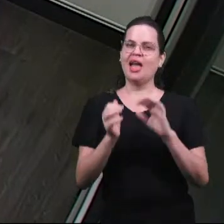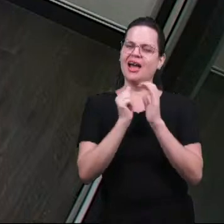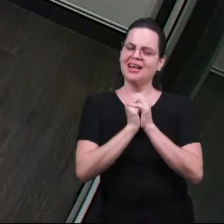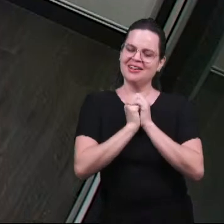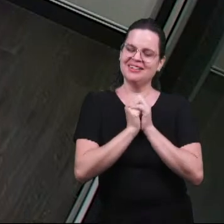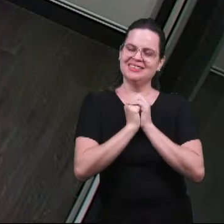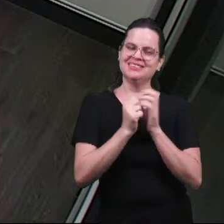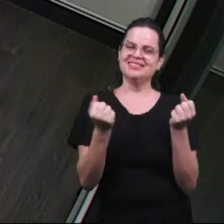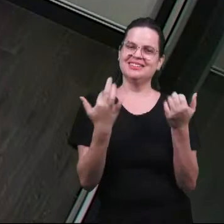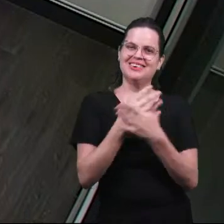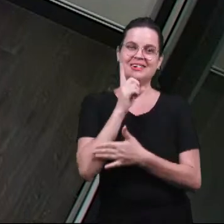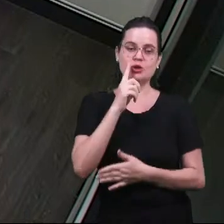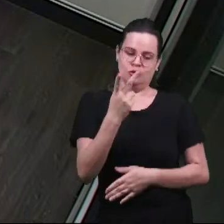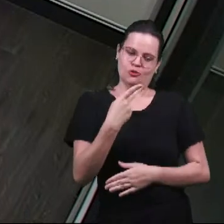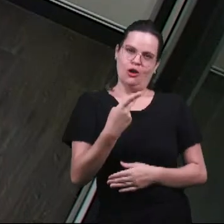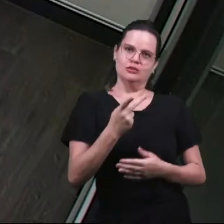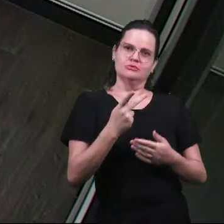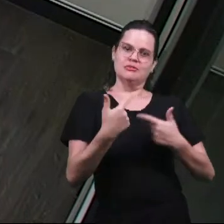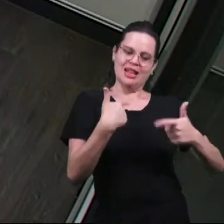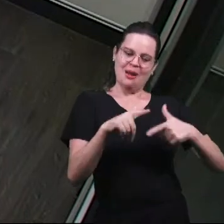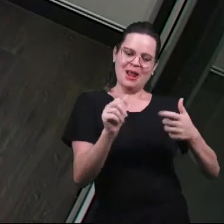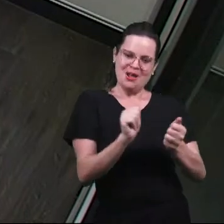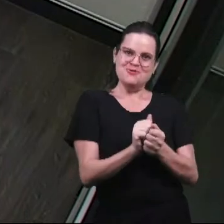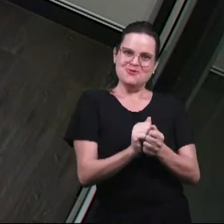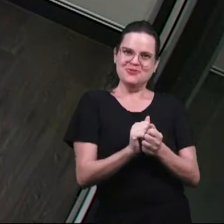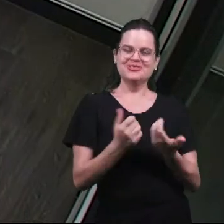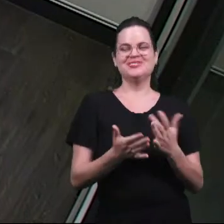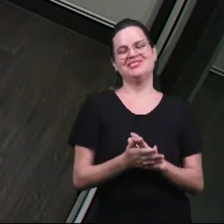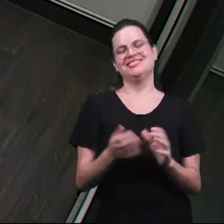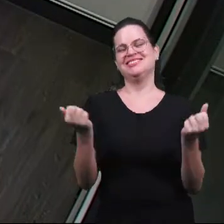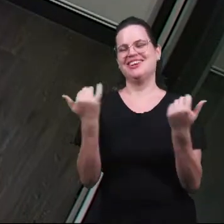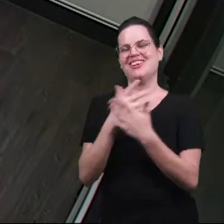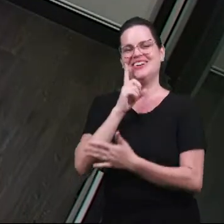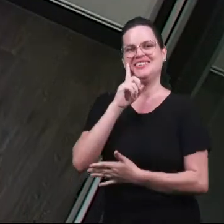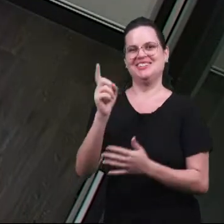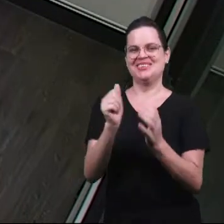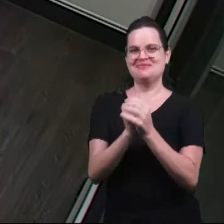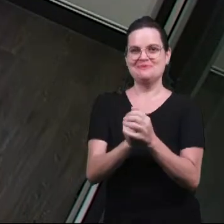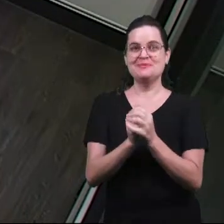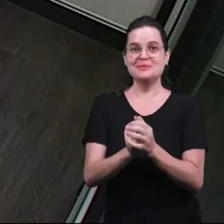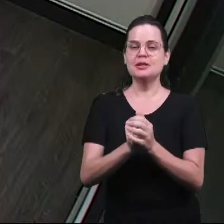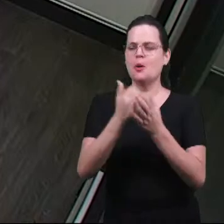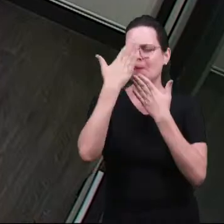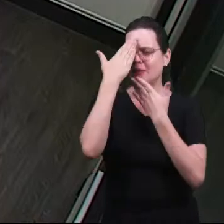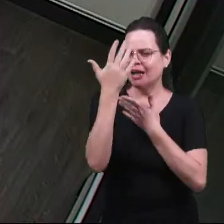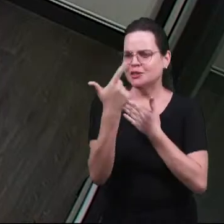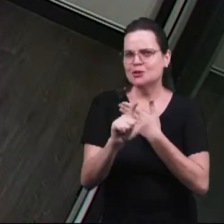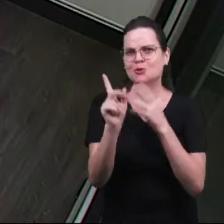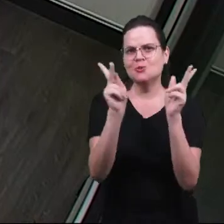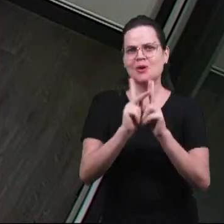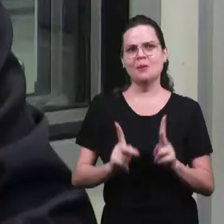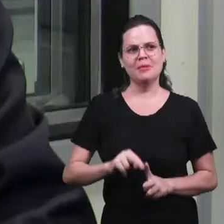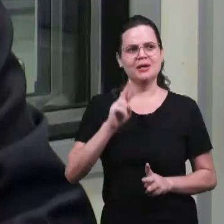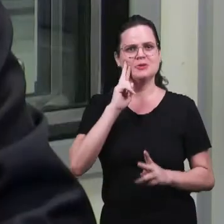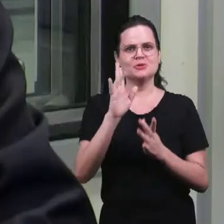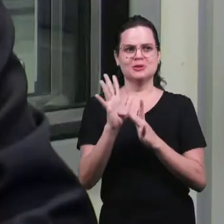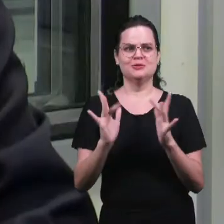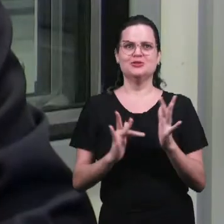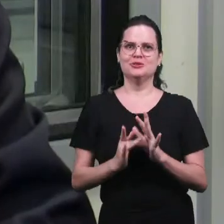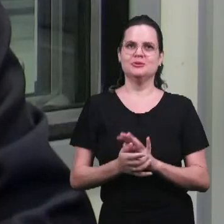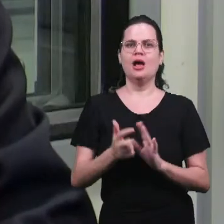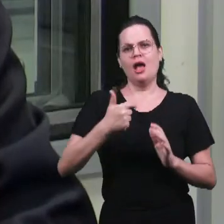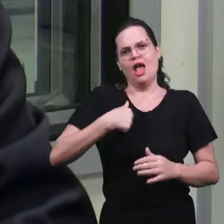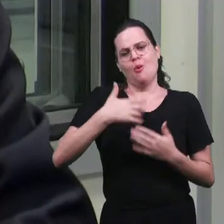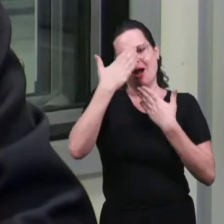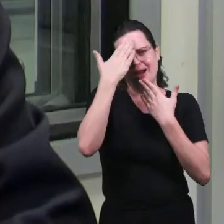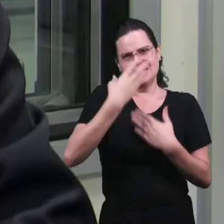estaremos trabalhando juntos, né? Durante esse seminário. Amém. Glória amém. A Deus. Pastor Fábio, obrigado mais uma vez, a paz do Senhor Jesus. A paz do Senhor, que eu agradeço a